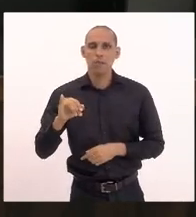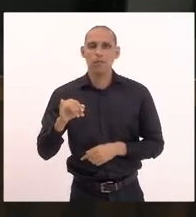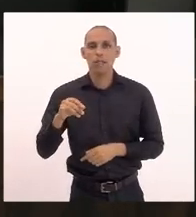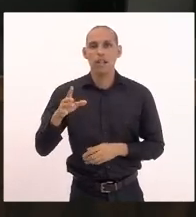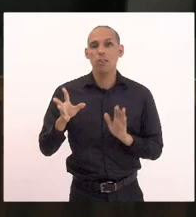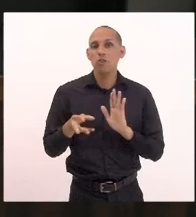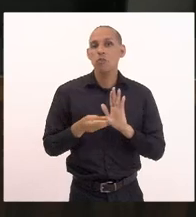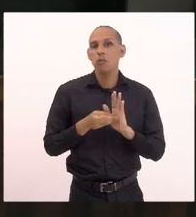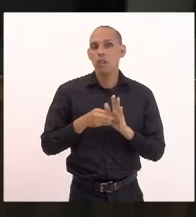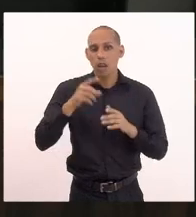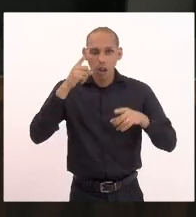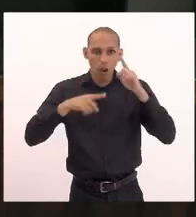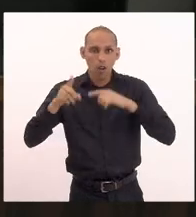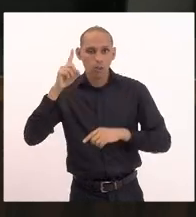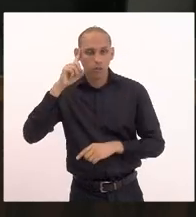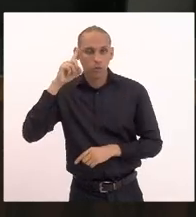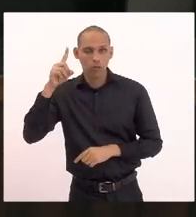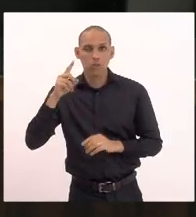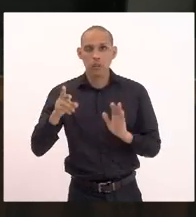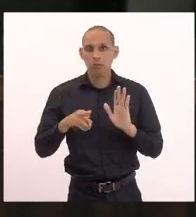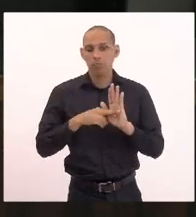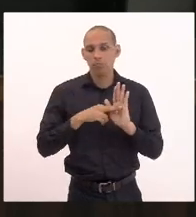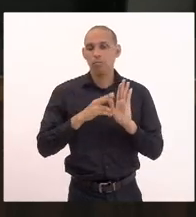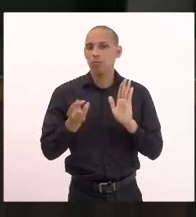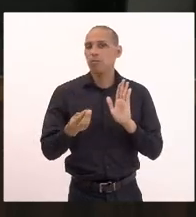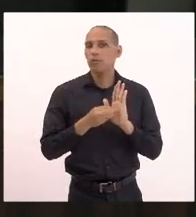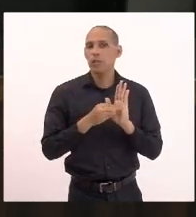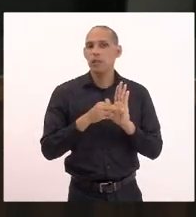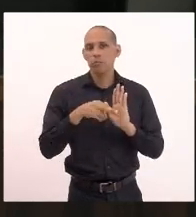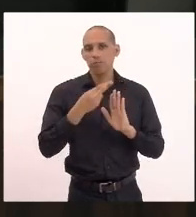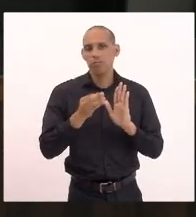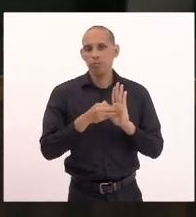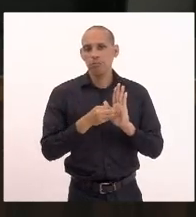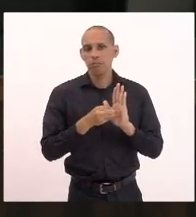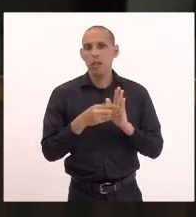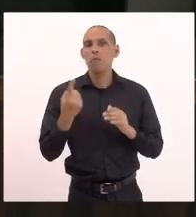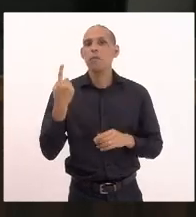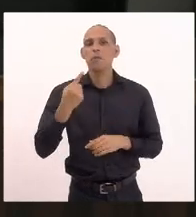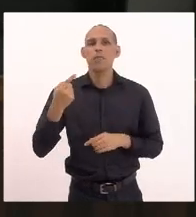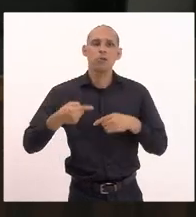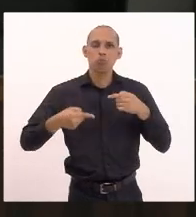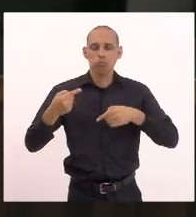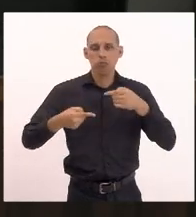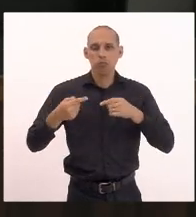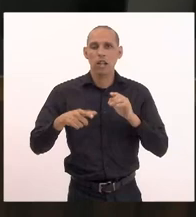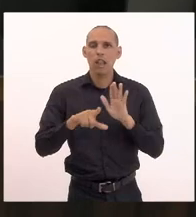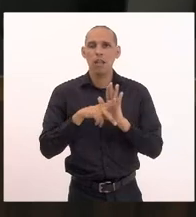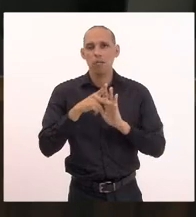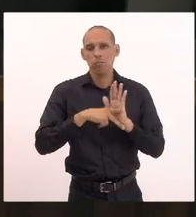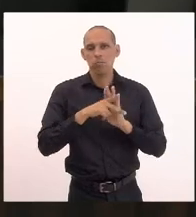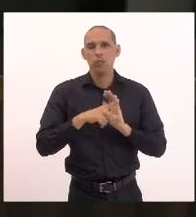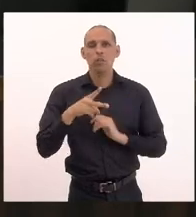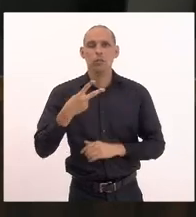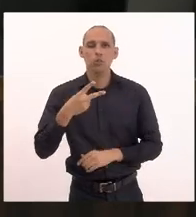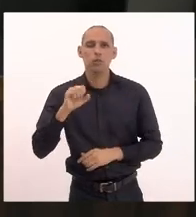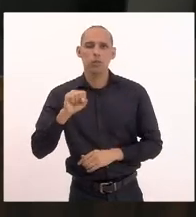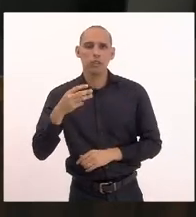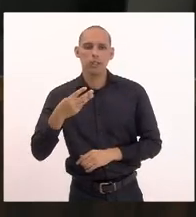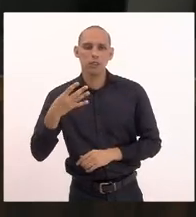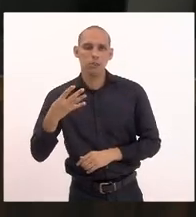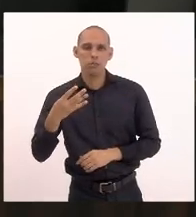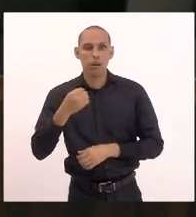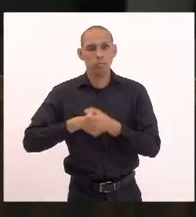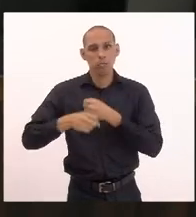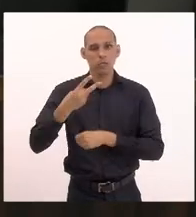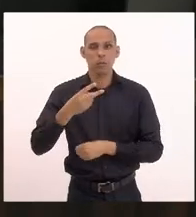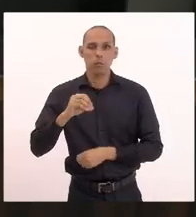acordo com o parágrafo 1º do artigo 47 do Regimento Interno, em tramitação ordinária, em primeira discussão, projeto de lei 2834 de 20, de autoria do deputado